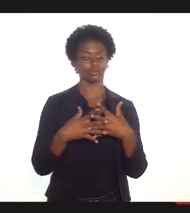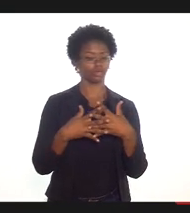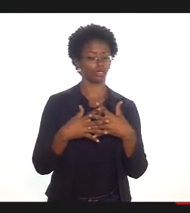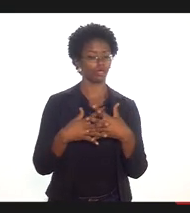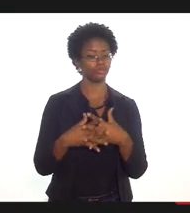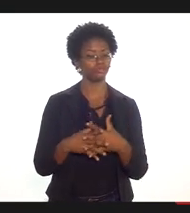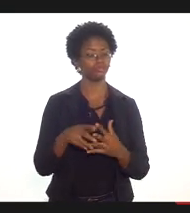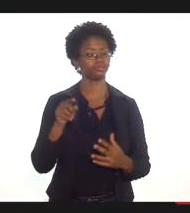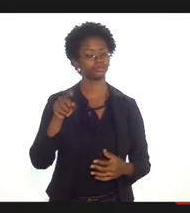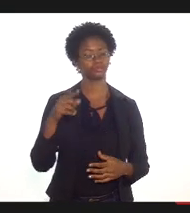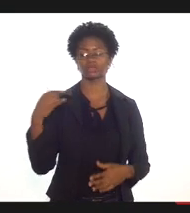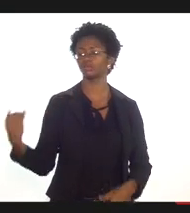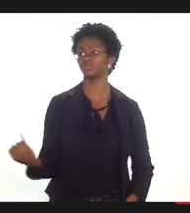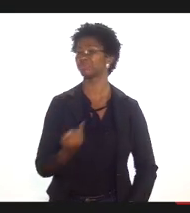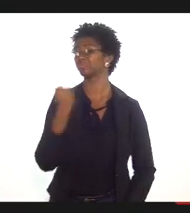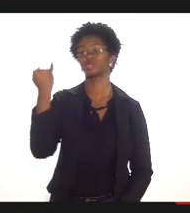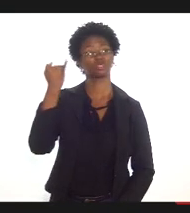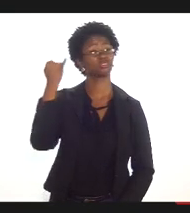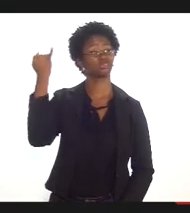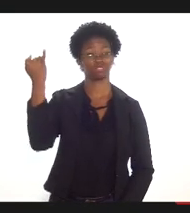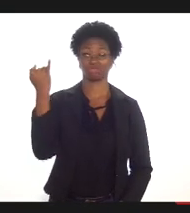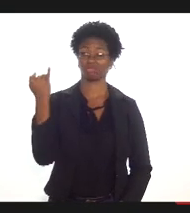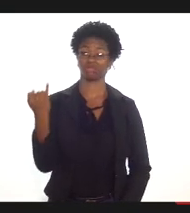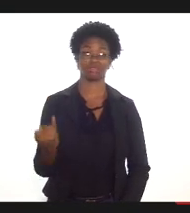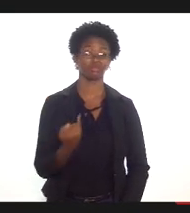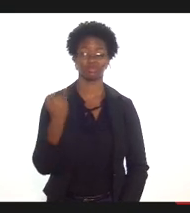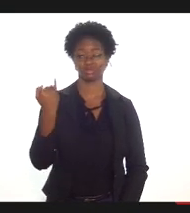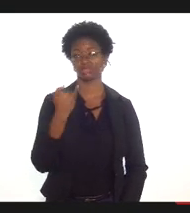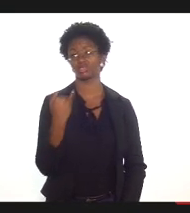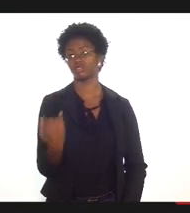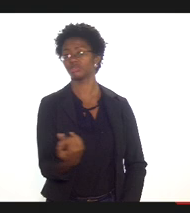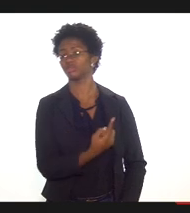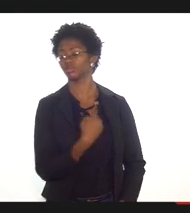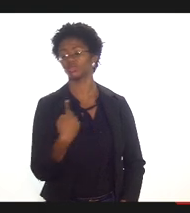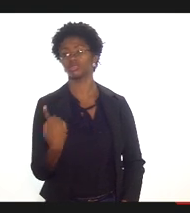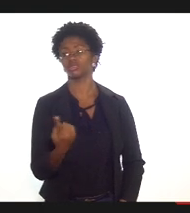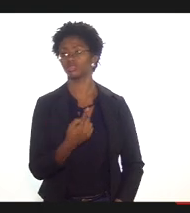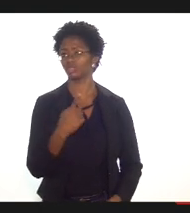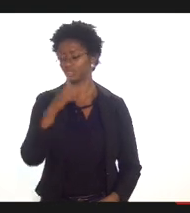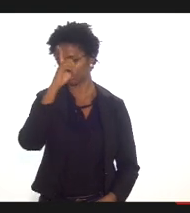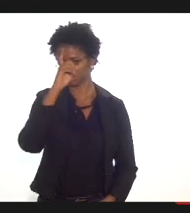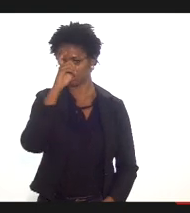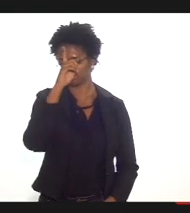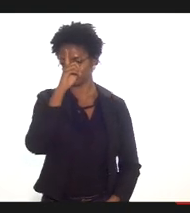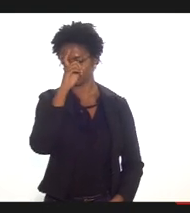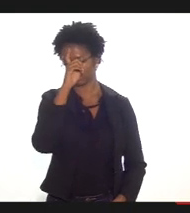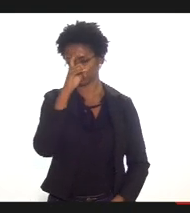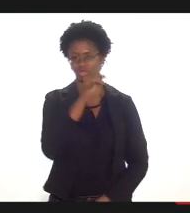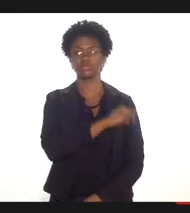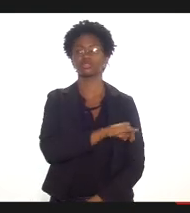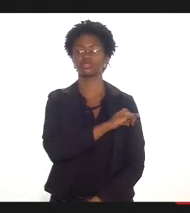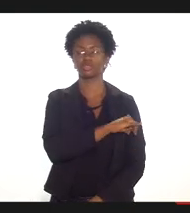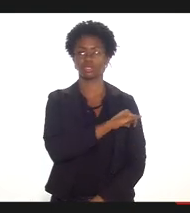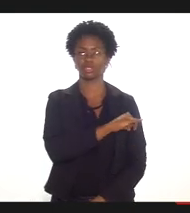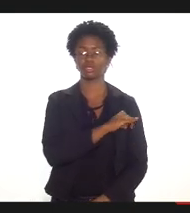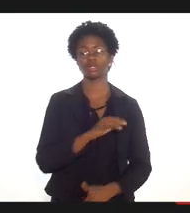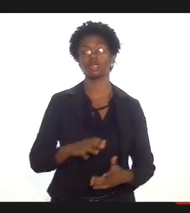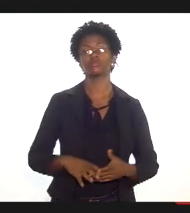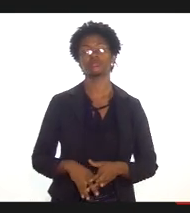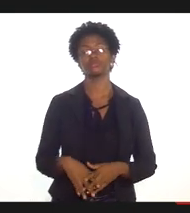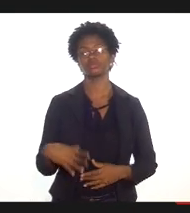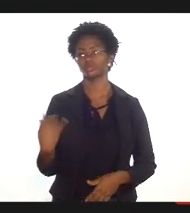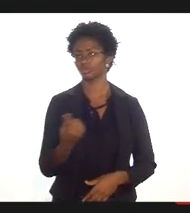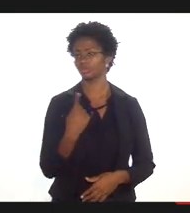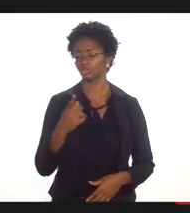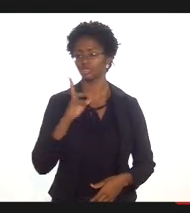rede essencial, fundamental, para a engrenagem dos nossos hospitais no estado do Rio de Janeiro, a gente